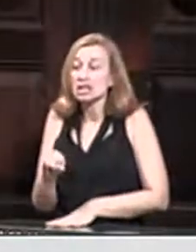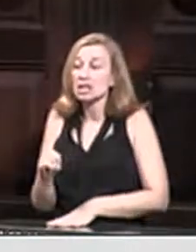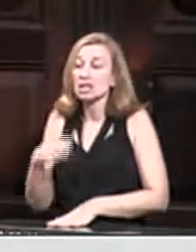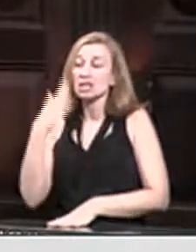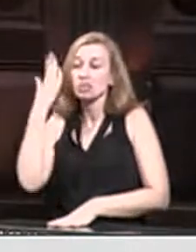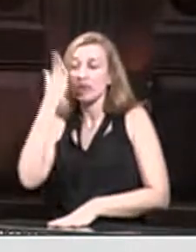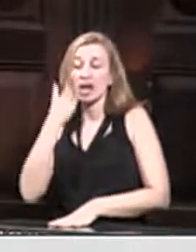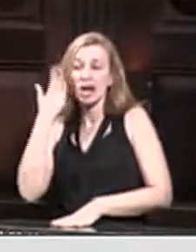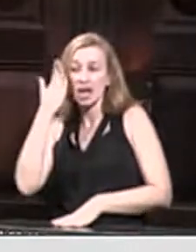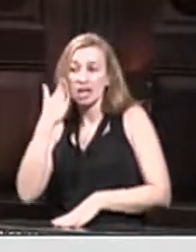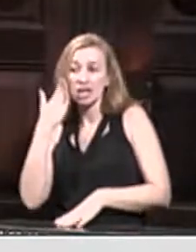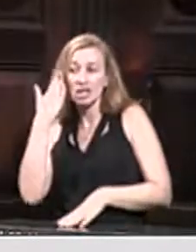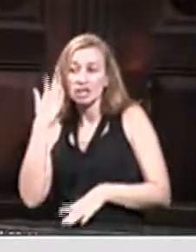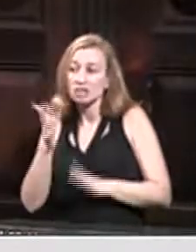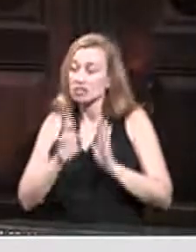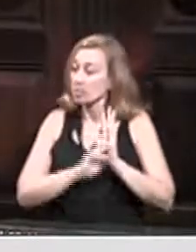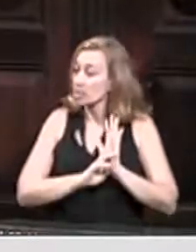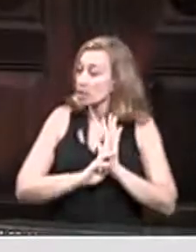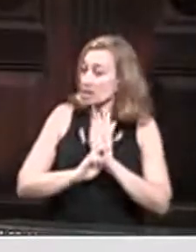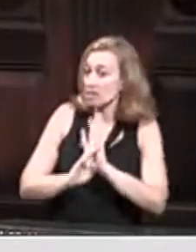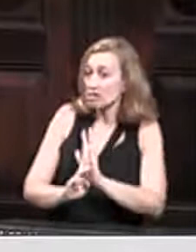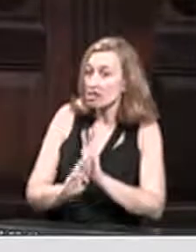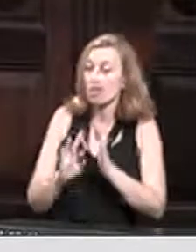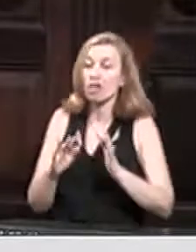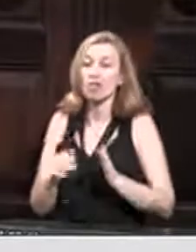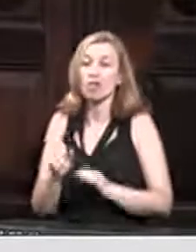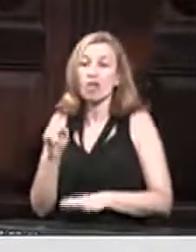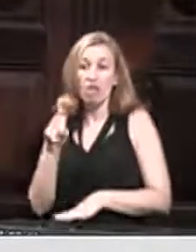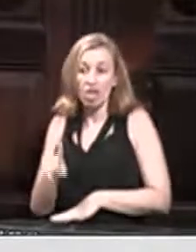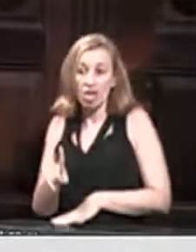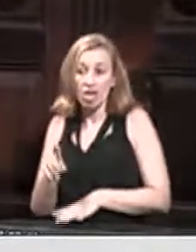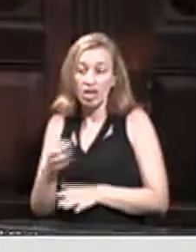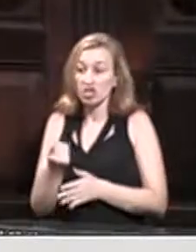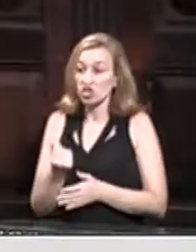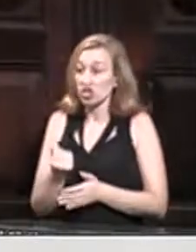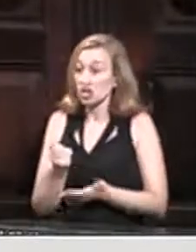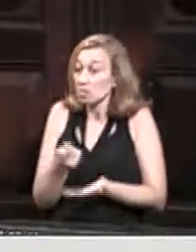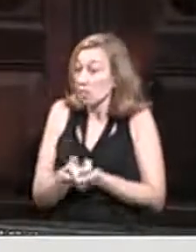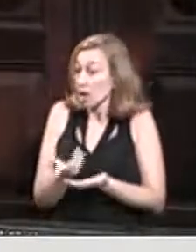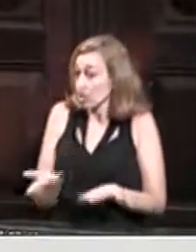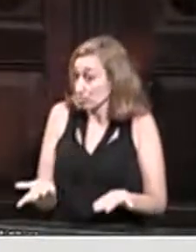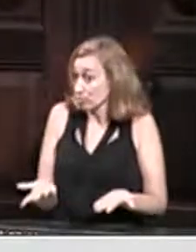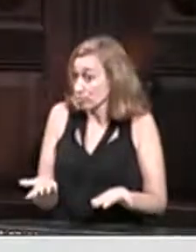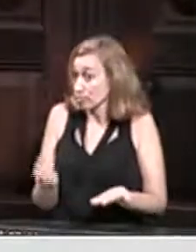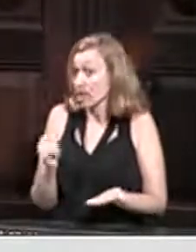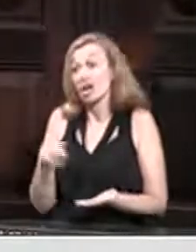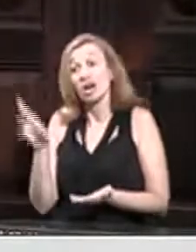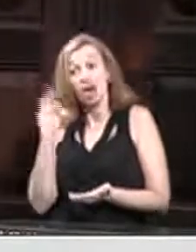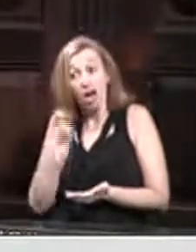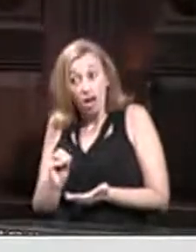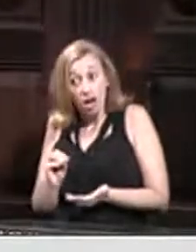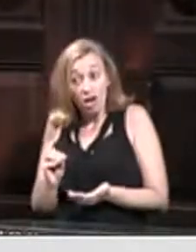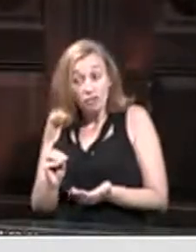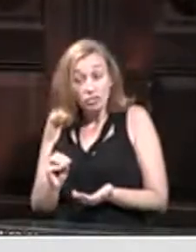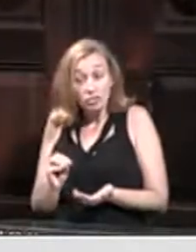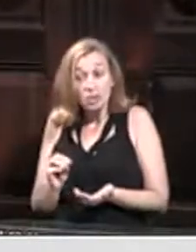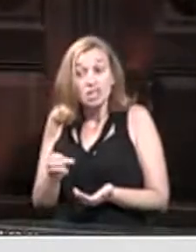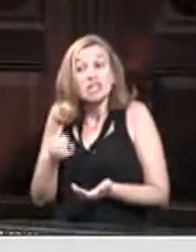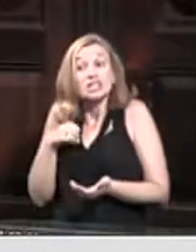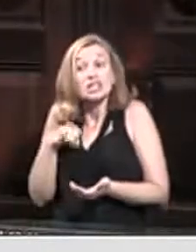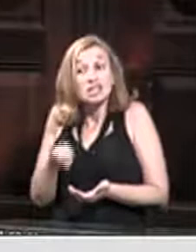conferências, se a participação é remunerada. É claro que, se